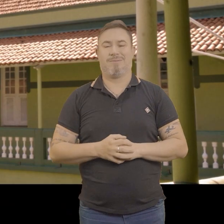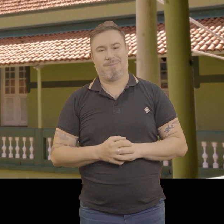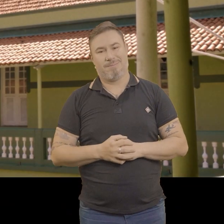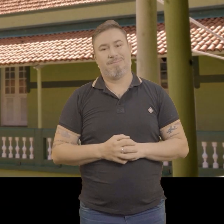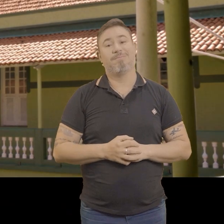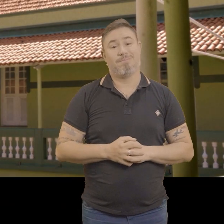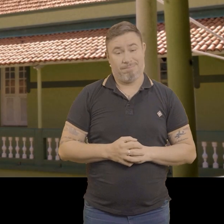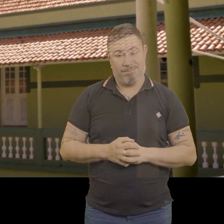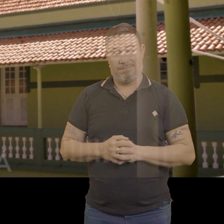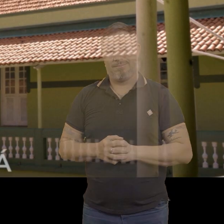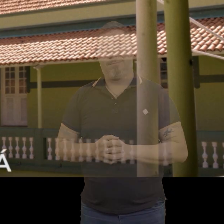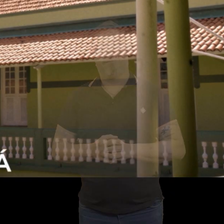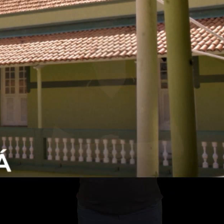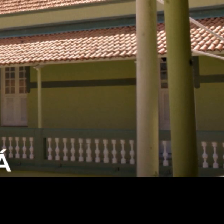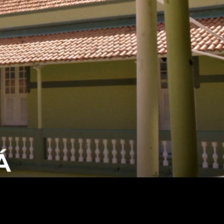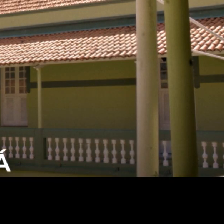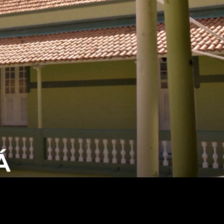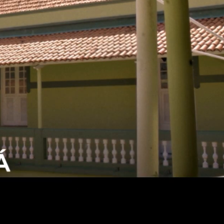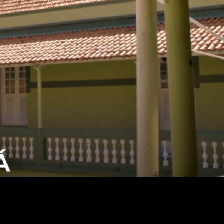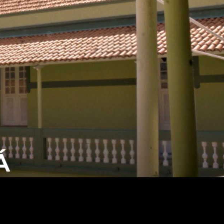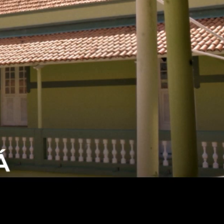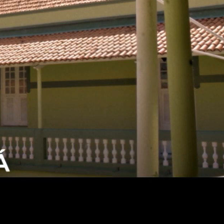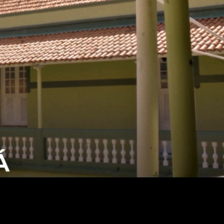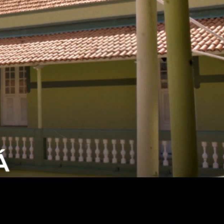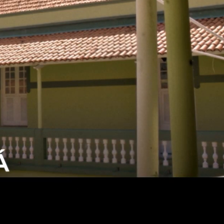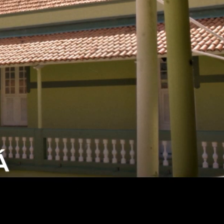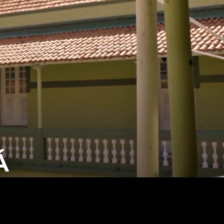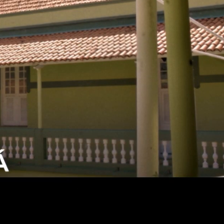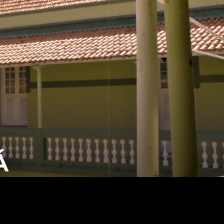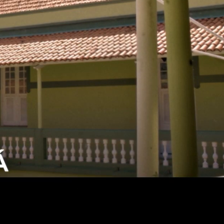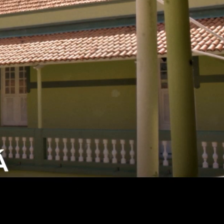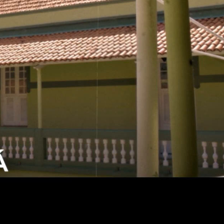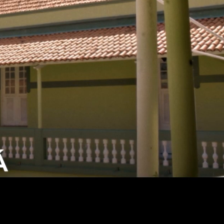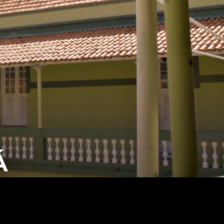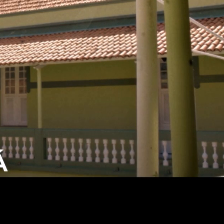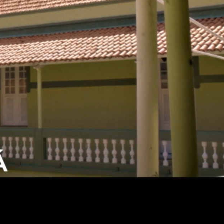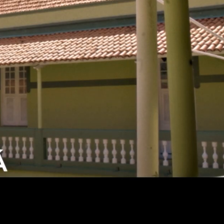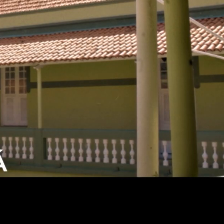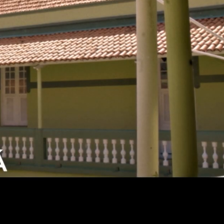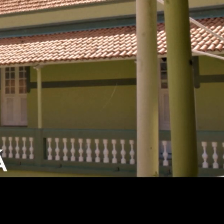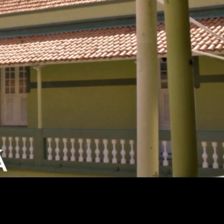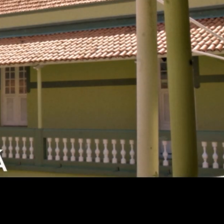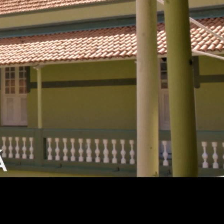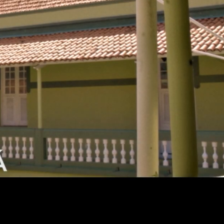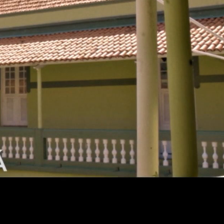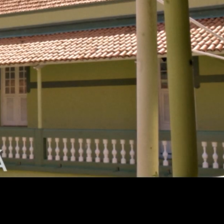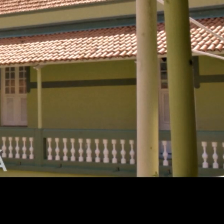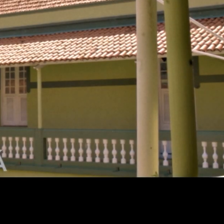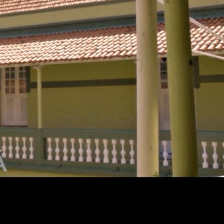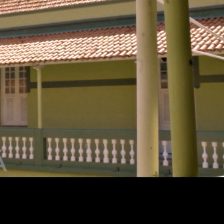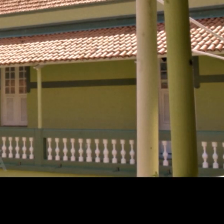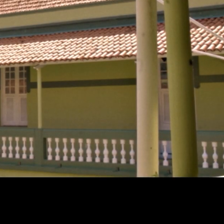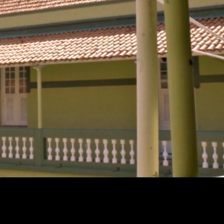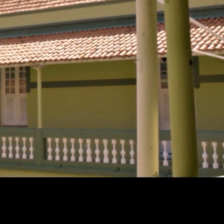Esse luar cada cidade tão escuro, não tem aquela saudade do luar da minha terra.